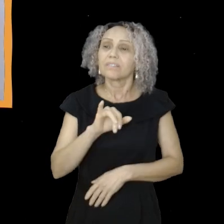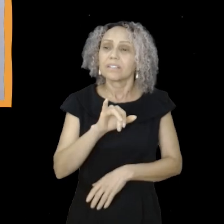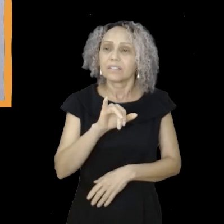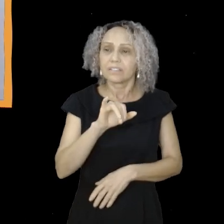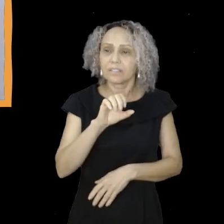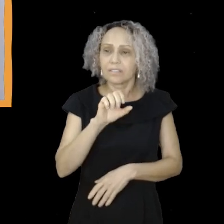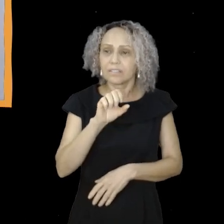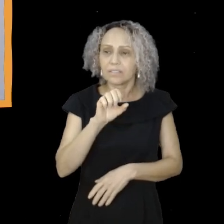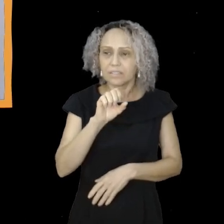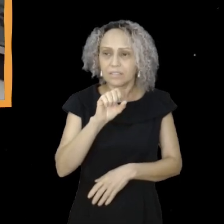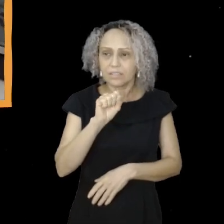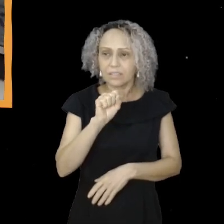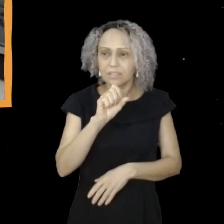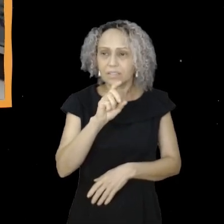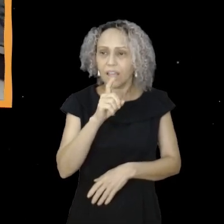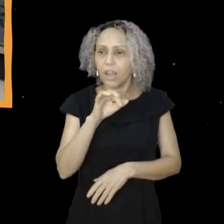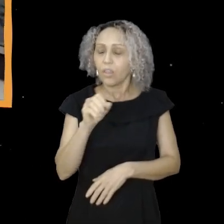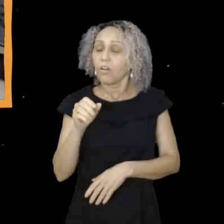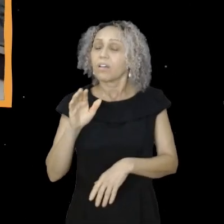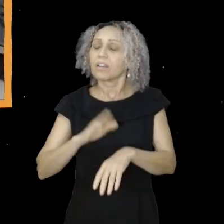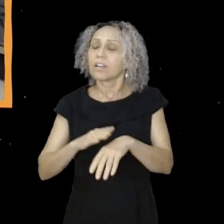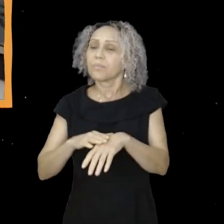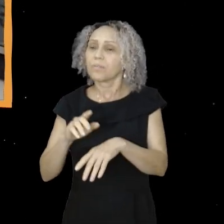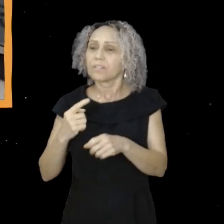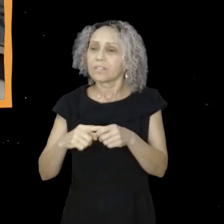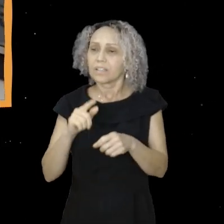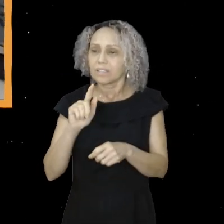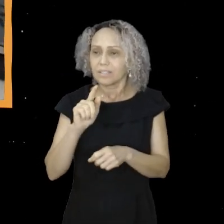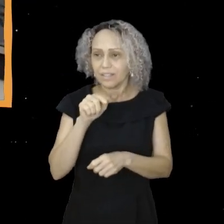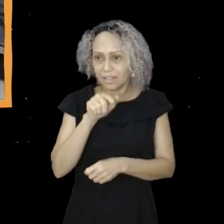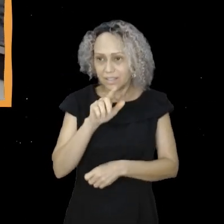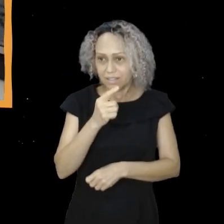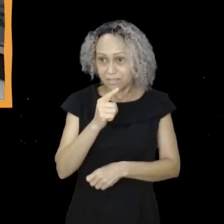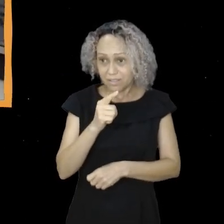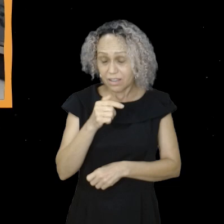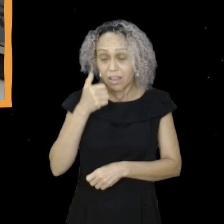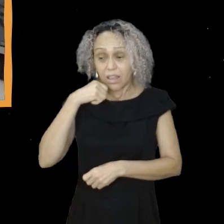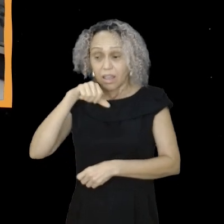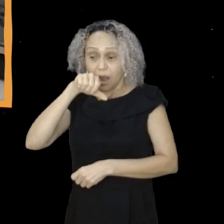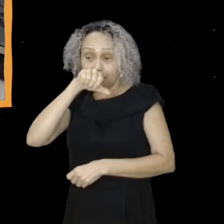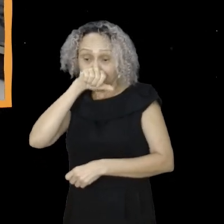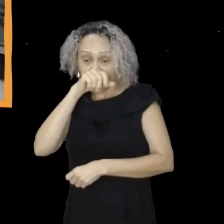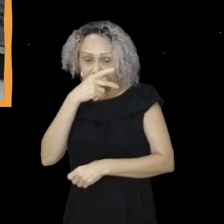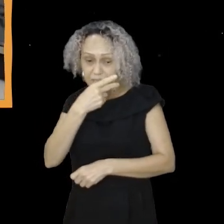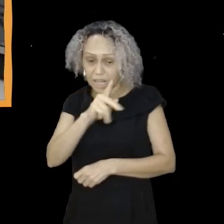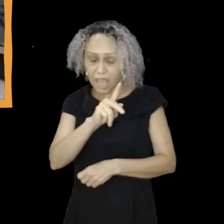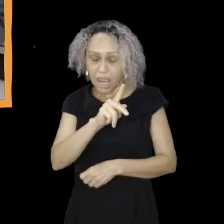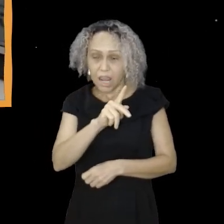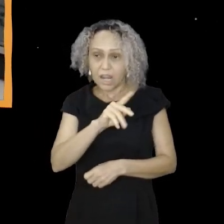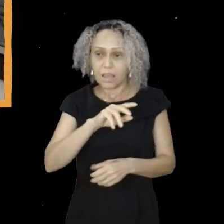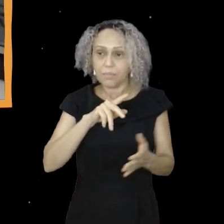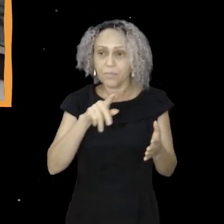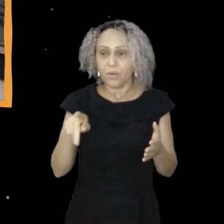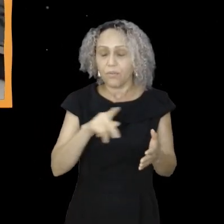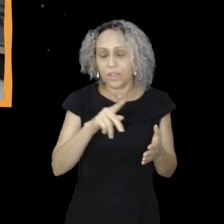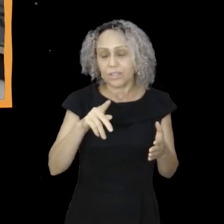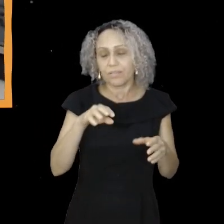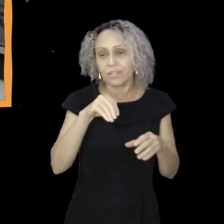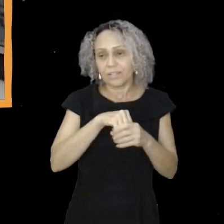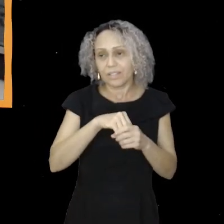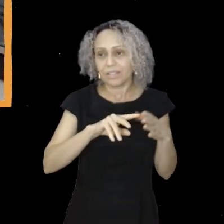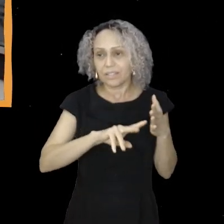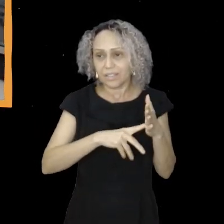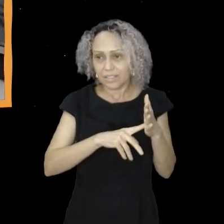é da cidade de Goiás. Só para vocês pegarem o contexto. A mãe da Isadora é professora e sindicalista. A gente ama essa combinação por aqui, sabe muito